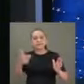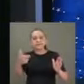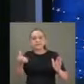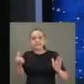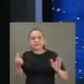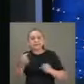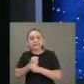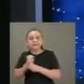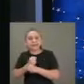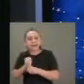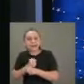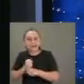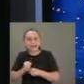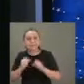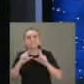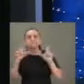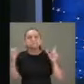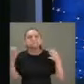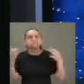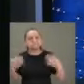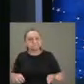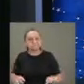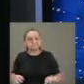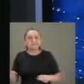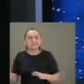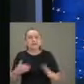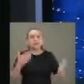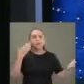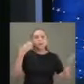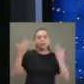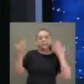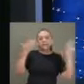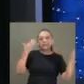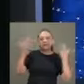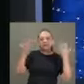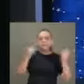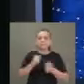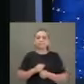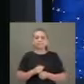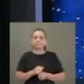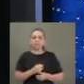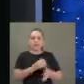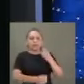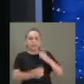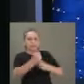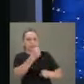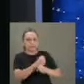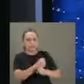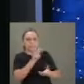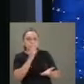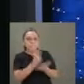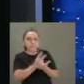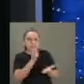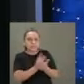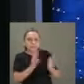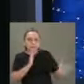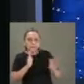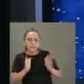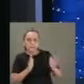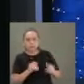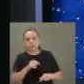senhoras e senhores na comparação com o segundo trimestre do ano passado a economia